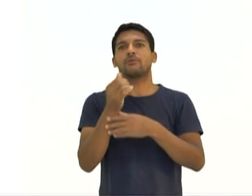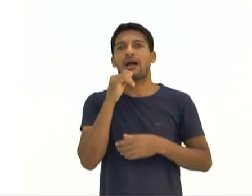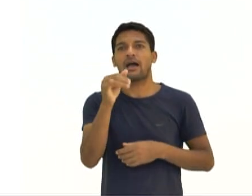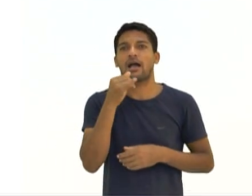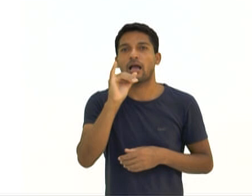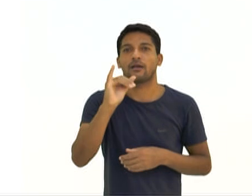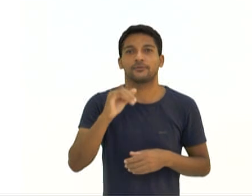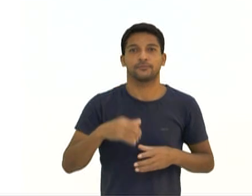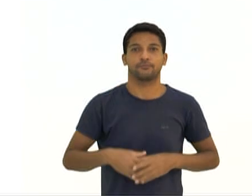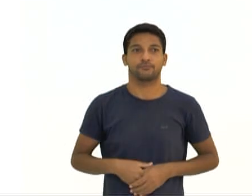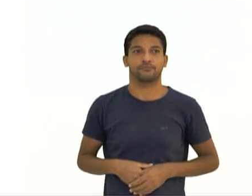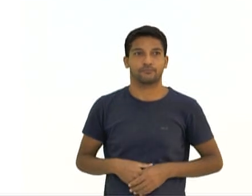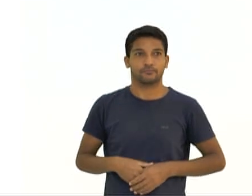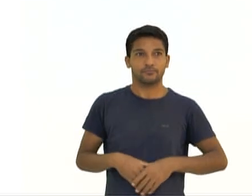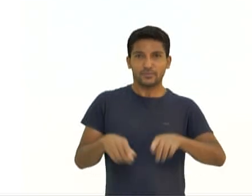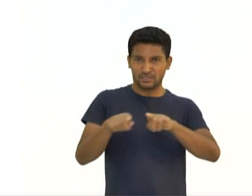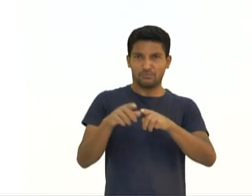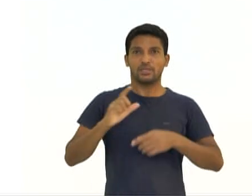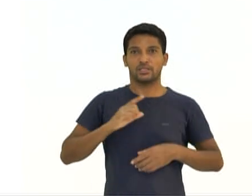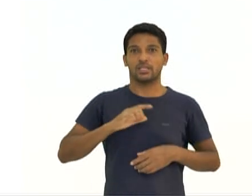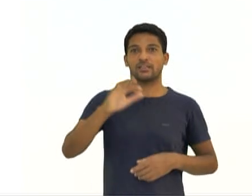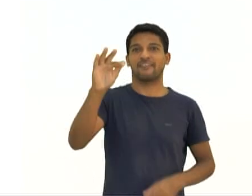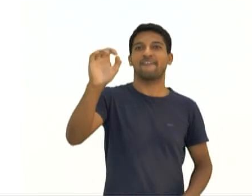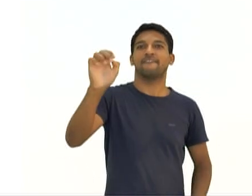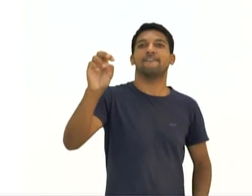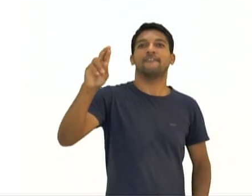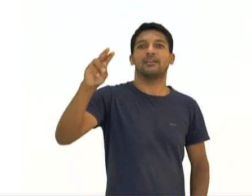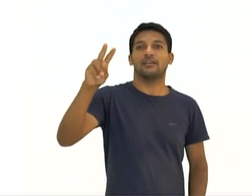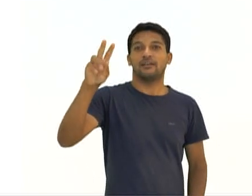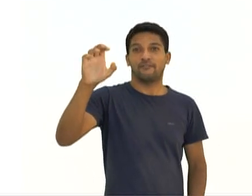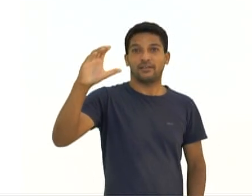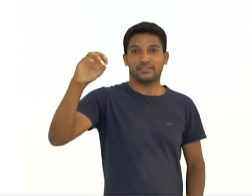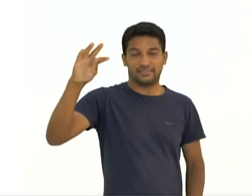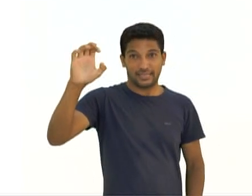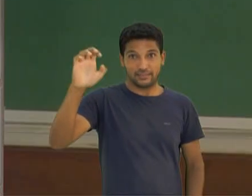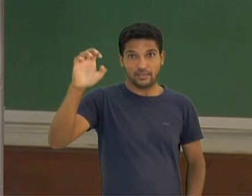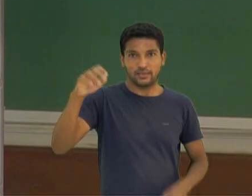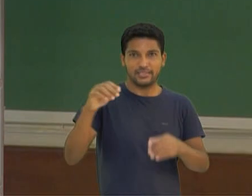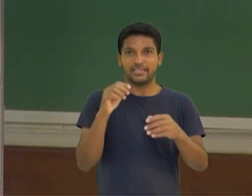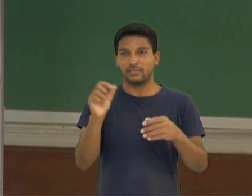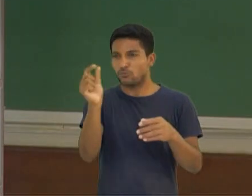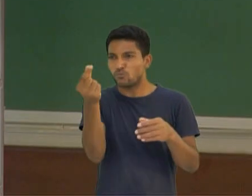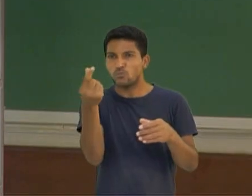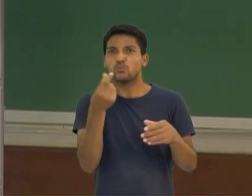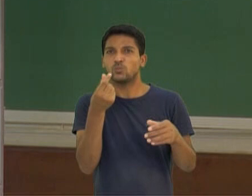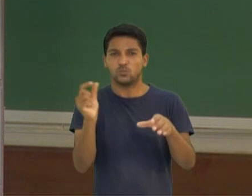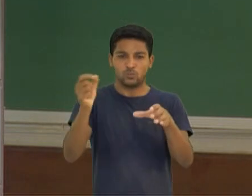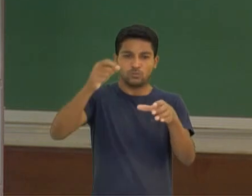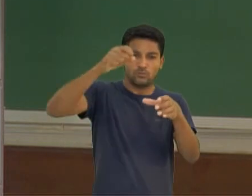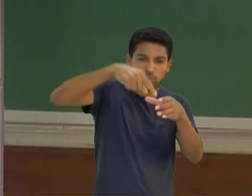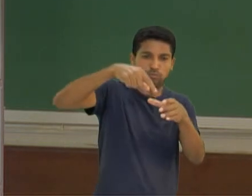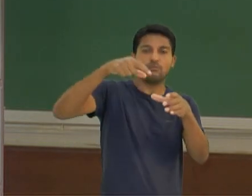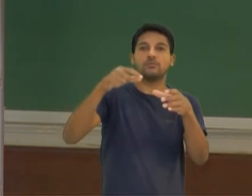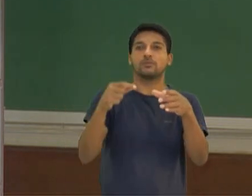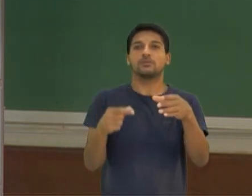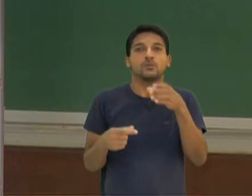aqueles comprimidos efervescentes para você tomar, ou vitamina C normalmente vem também naqueles comprimidos efervescentes, né? É a capacidade